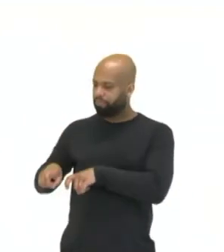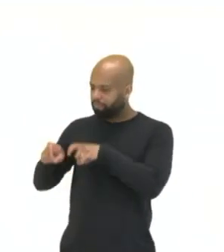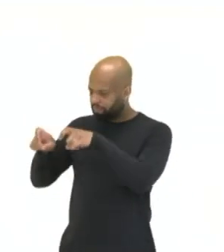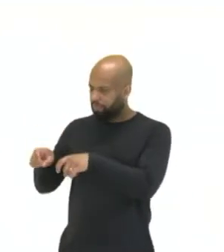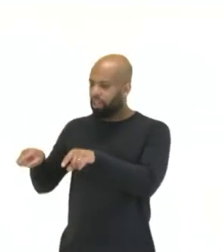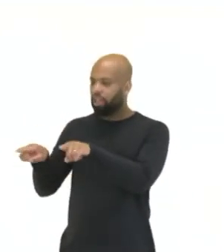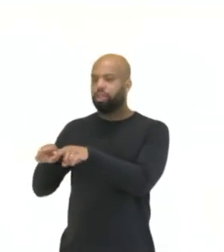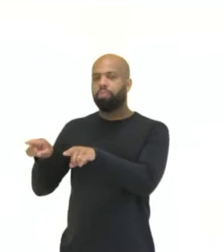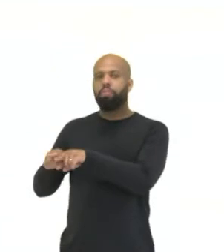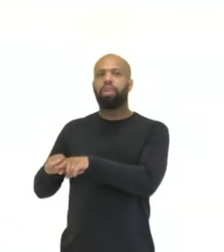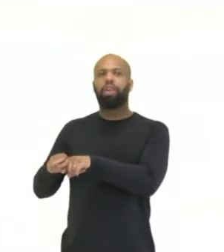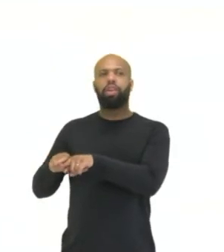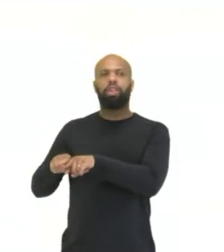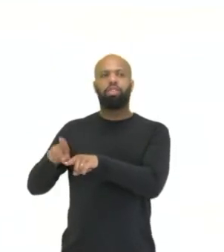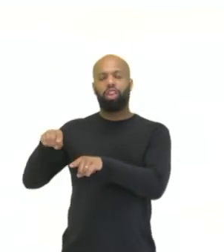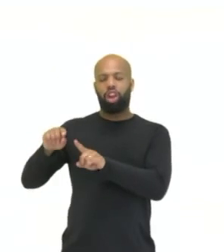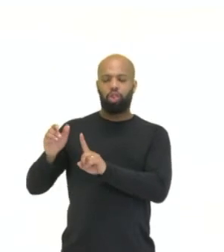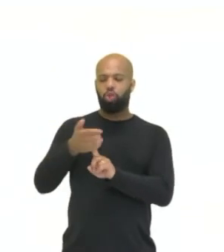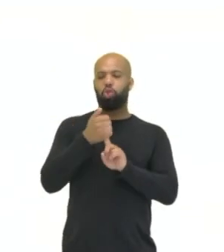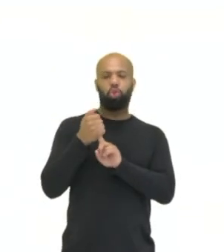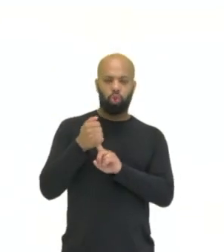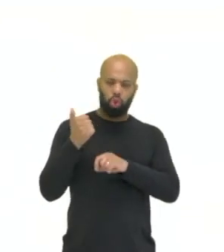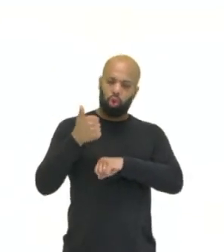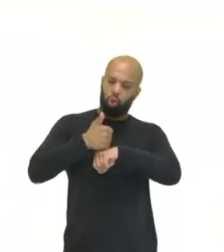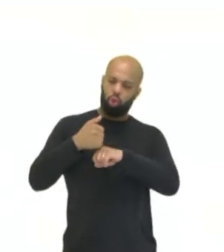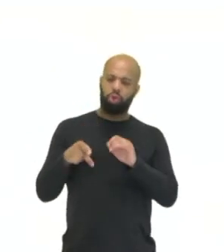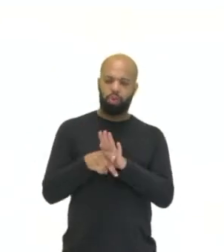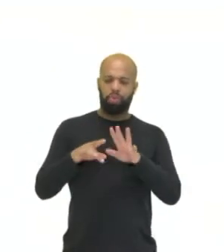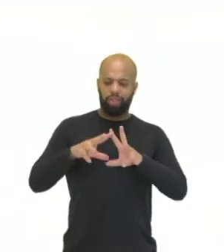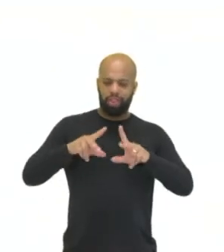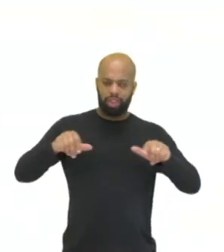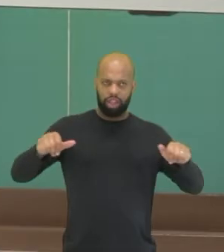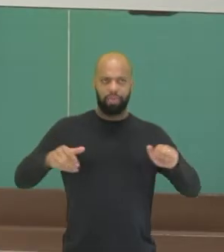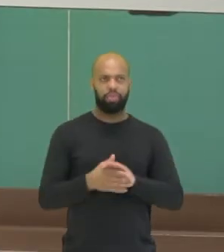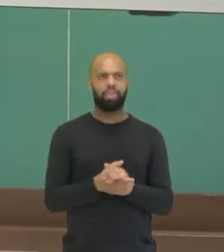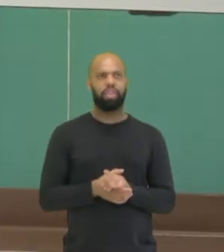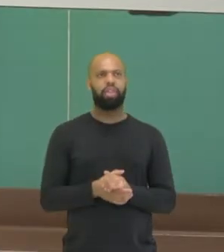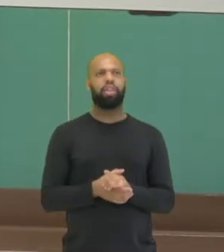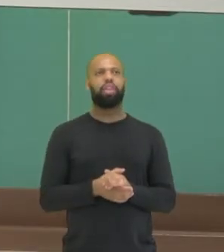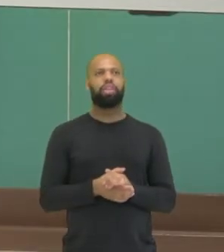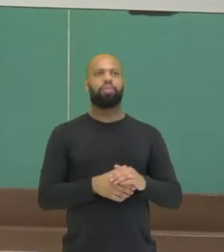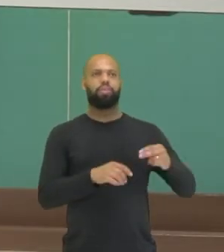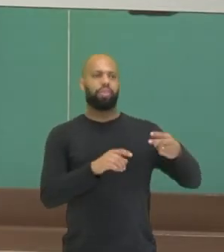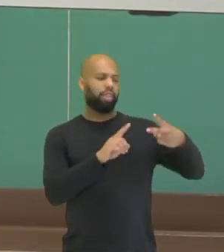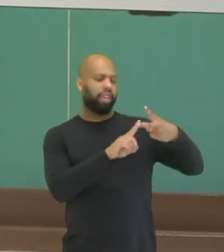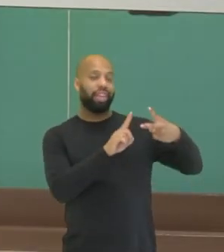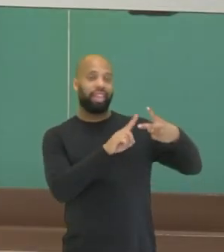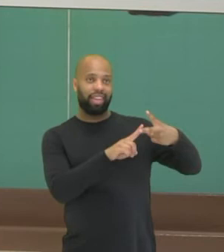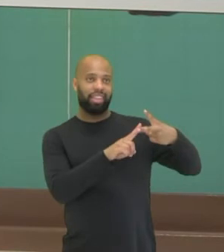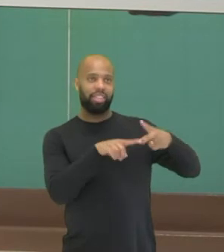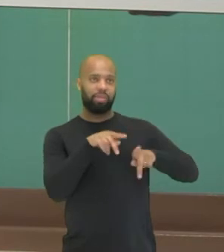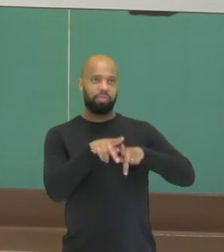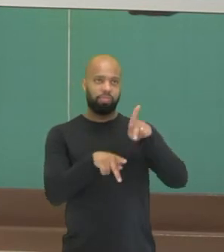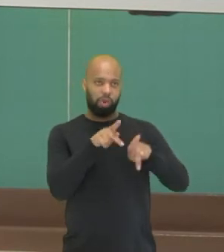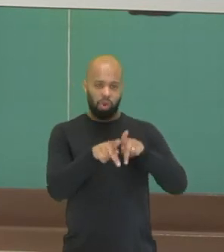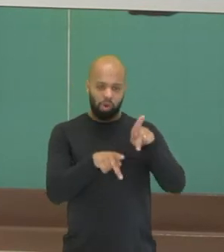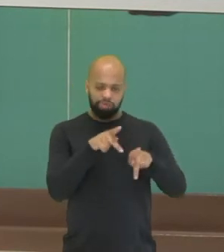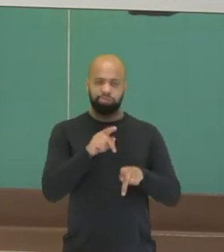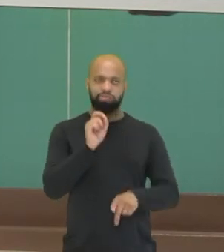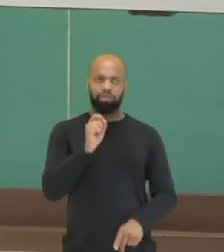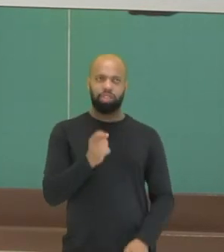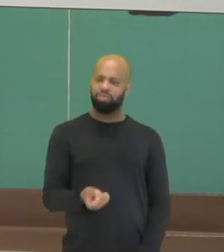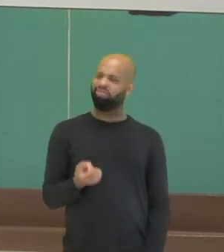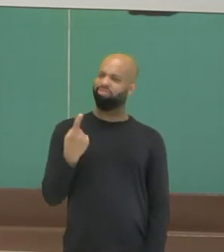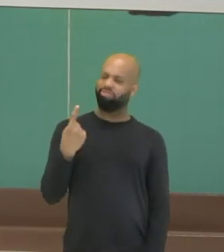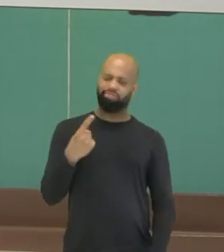grandes terras. O professor Roberto comentou das 7 colinas com vocês. E os etruscos, gente, esse povo é meio... O professor, é meio